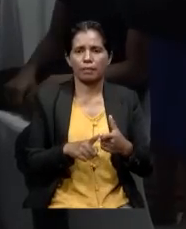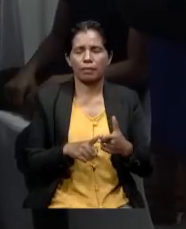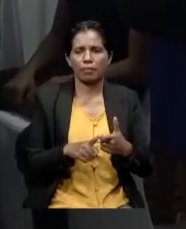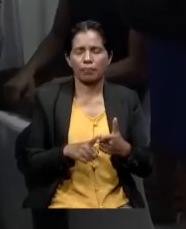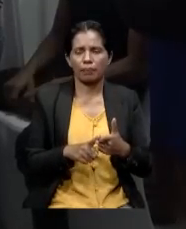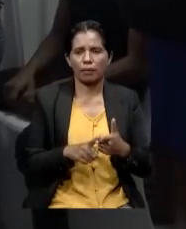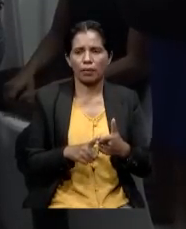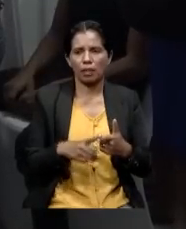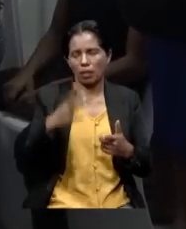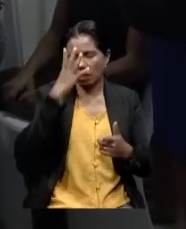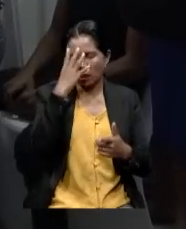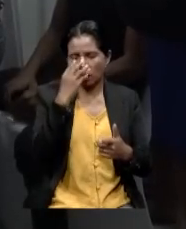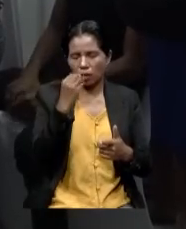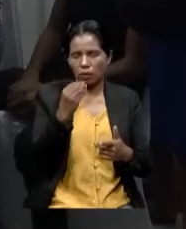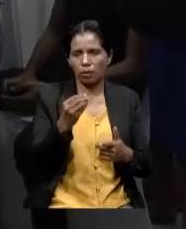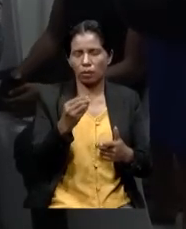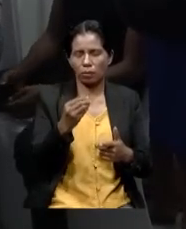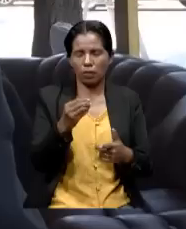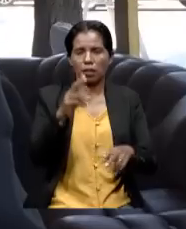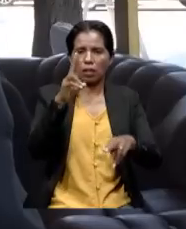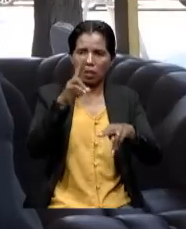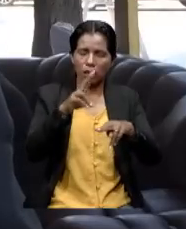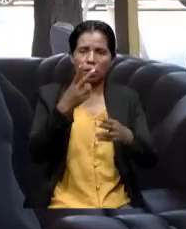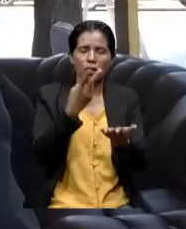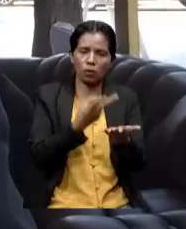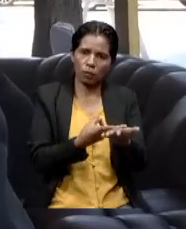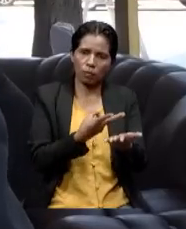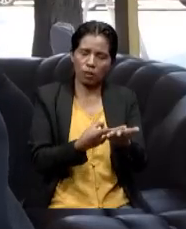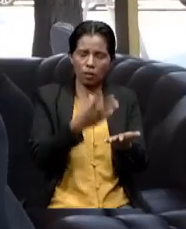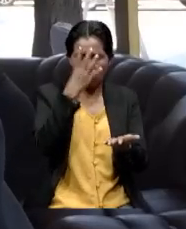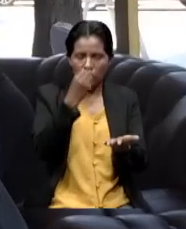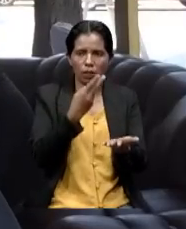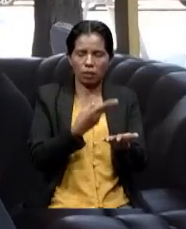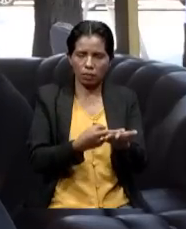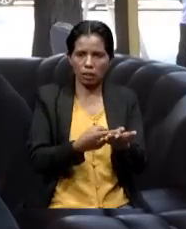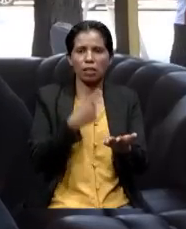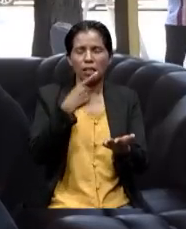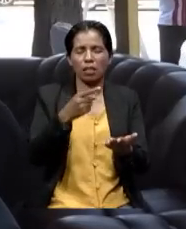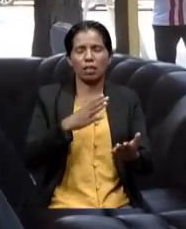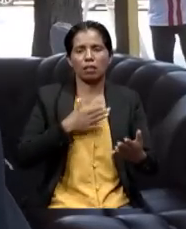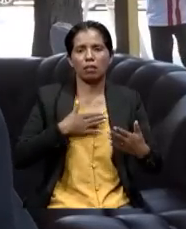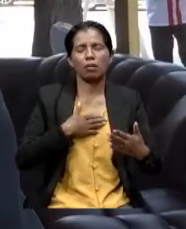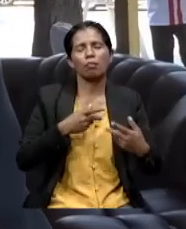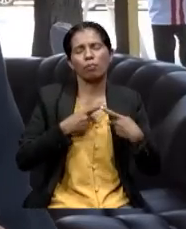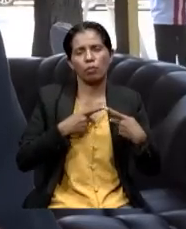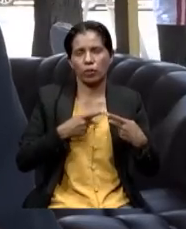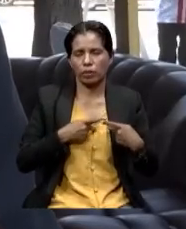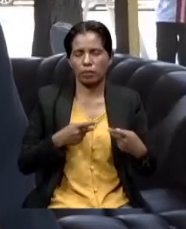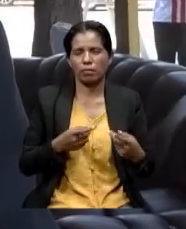nia toba takaraba de vai a cama, tava nia de ancadeg, nia hirus mata nem moras. Moras